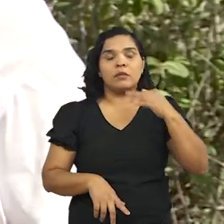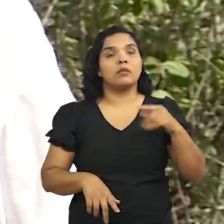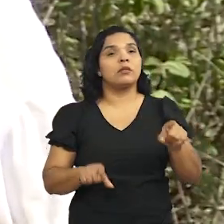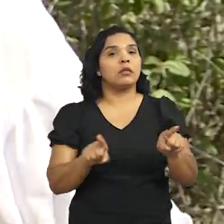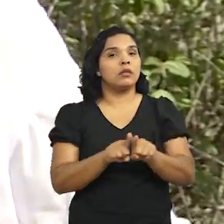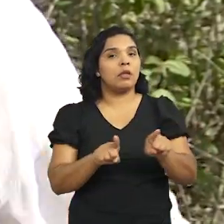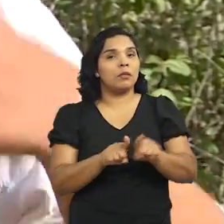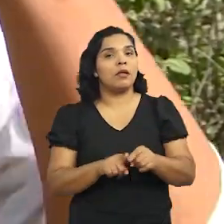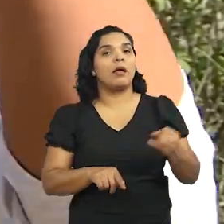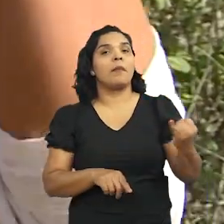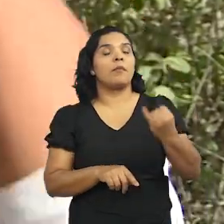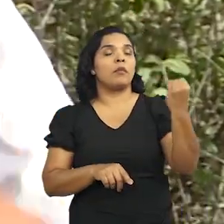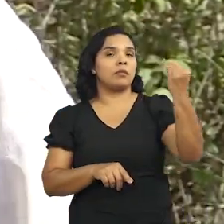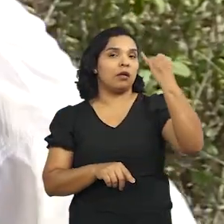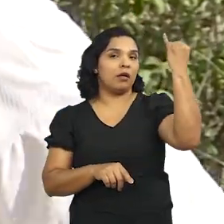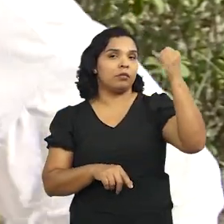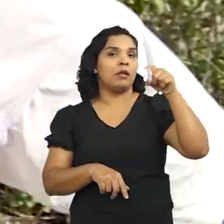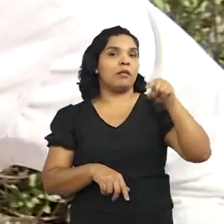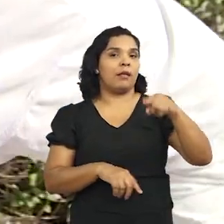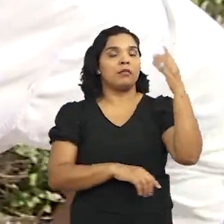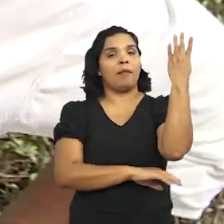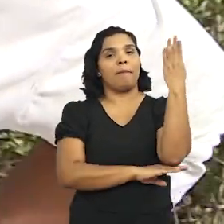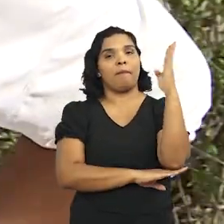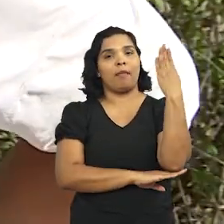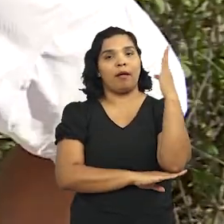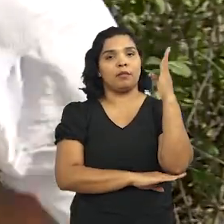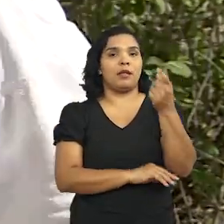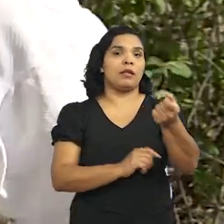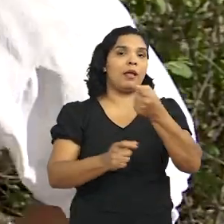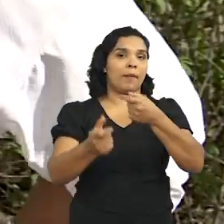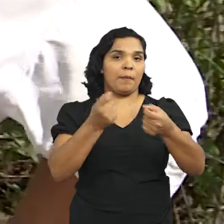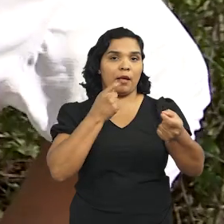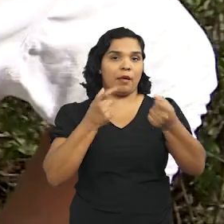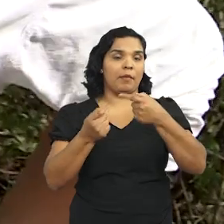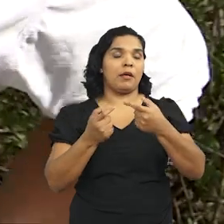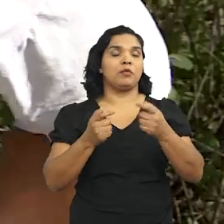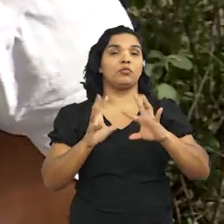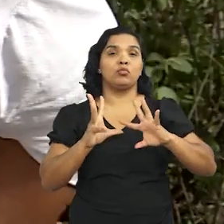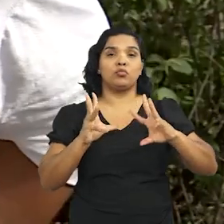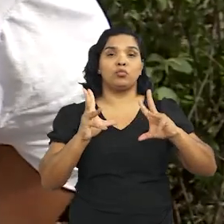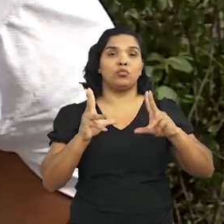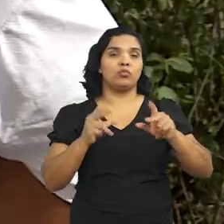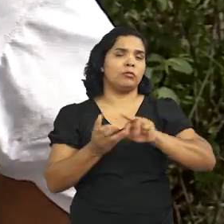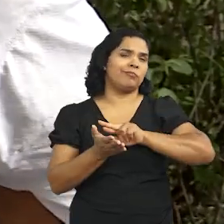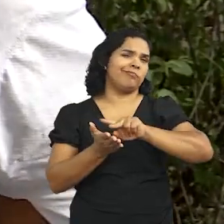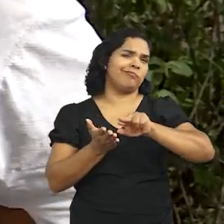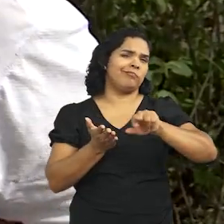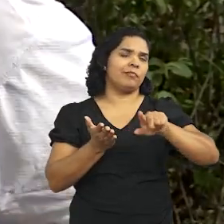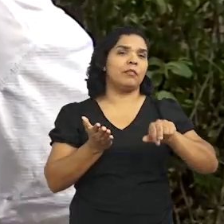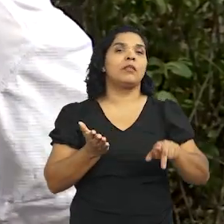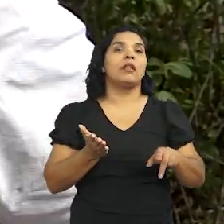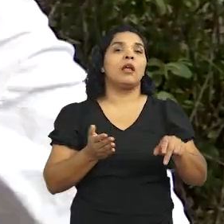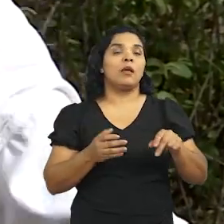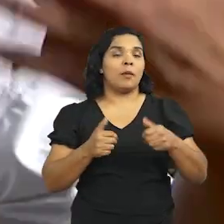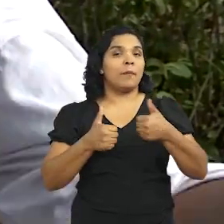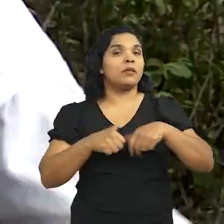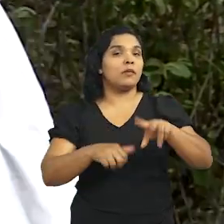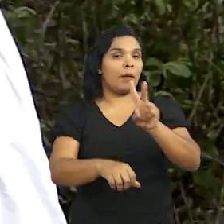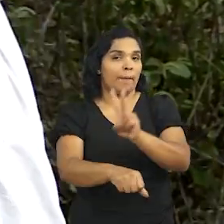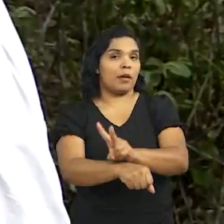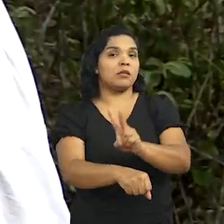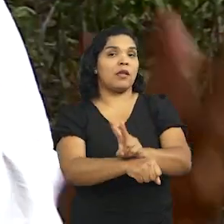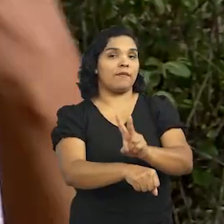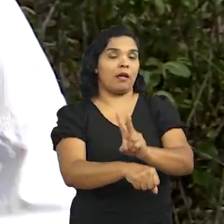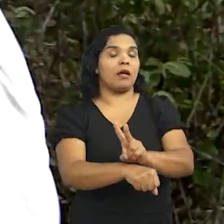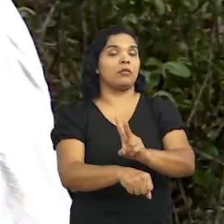de frutíferas, e a importância também de extrativos da madeira, né? Remédios, medicamentos e tudo mais. Então, é todo um universo